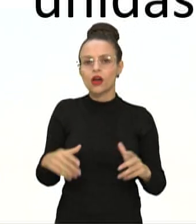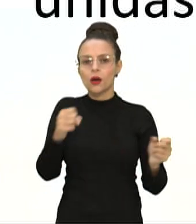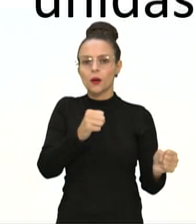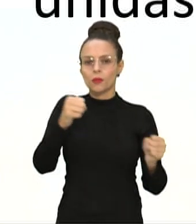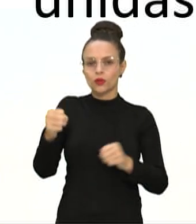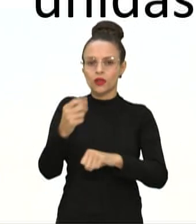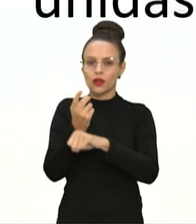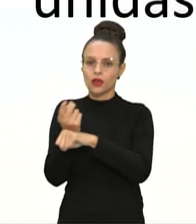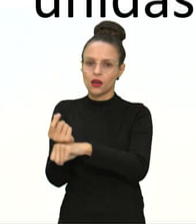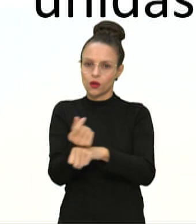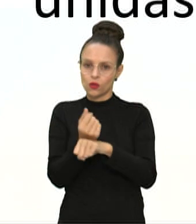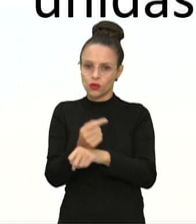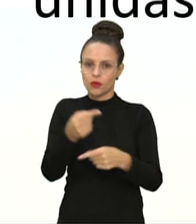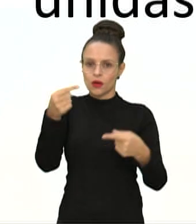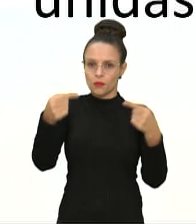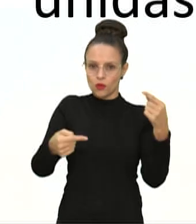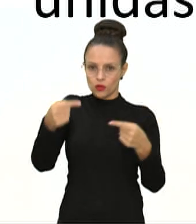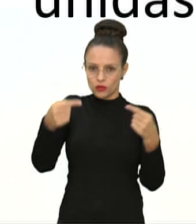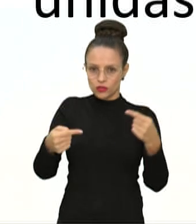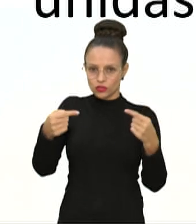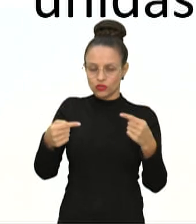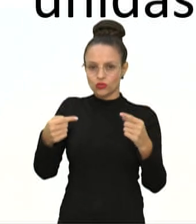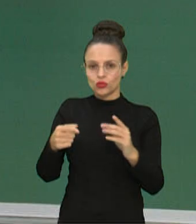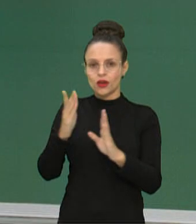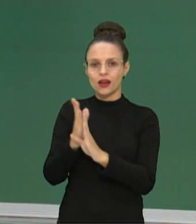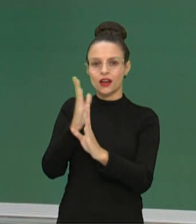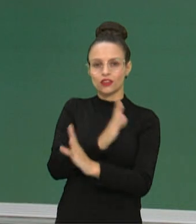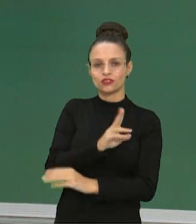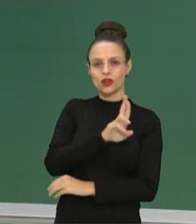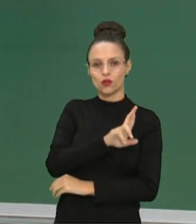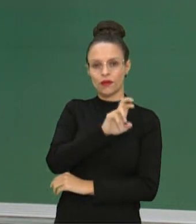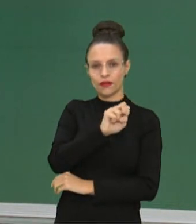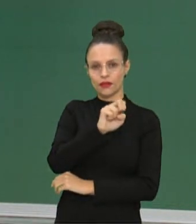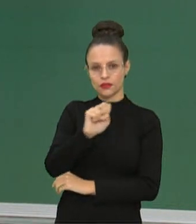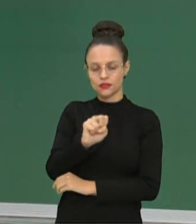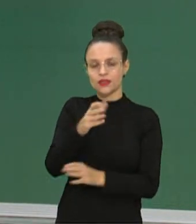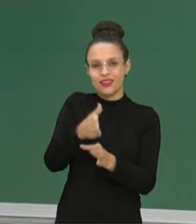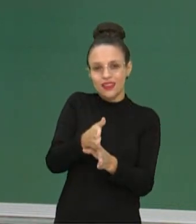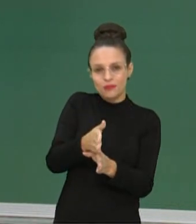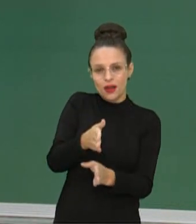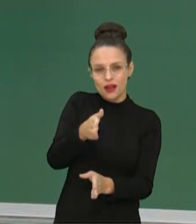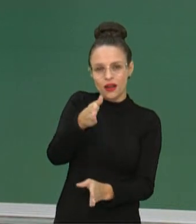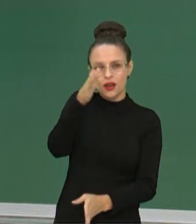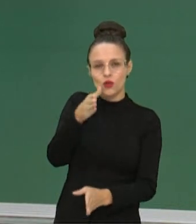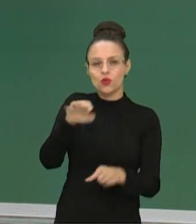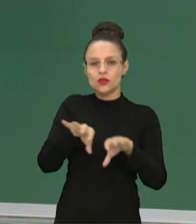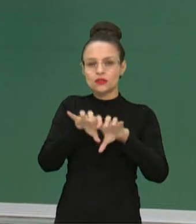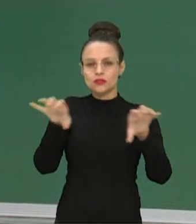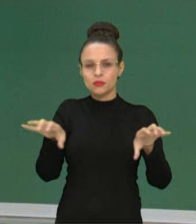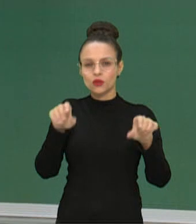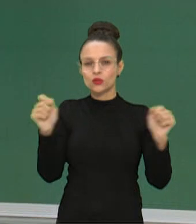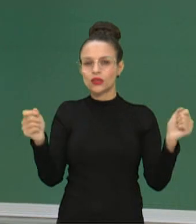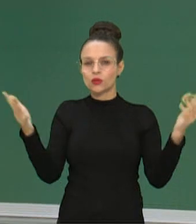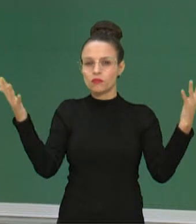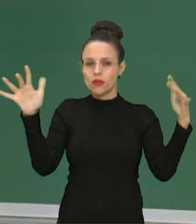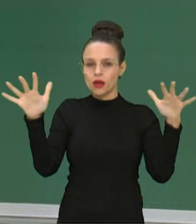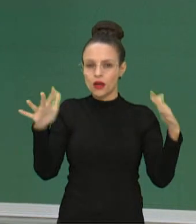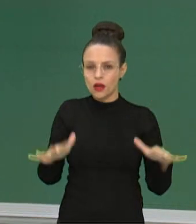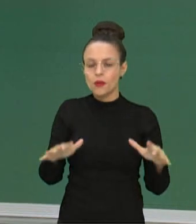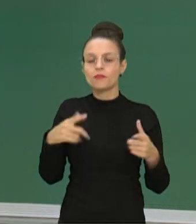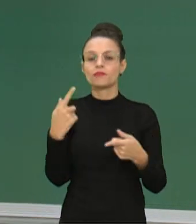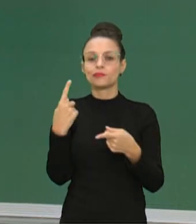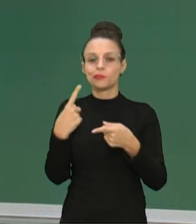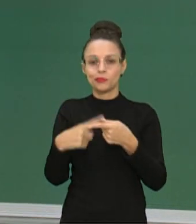poder econômico e político que tinha a União Soviética. Essa separação da cortina de ferro vai começar a ruir.